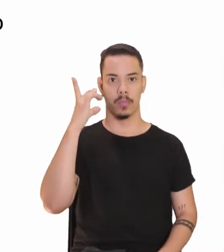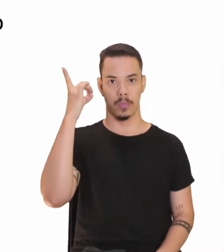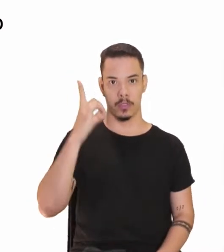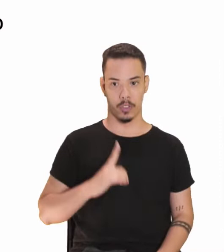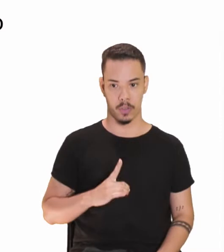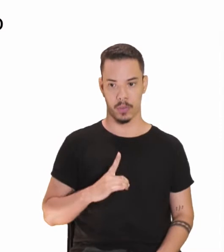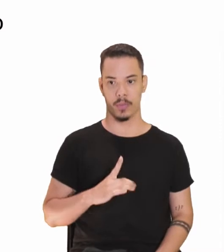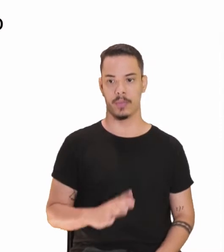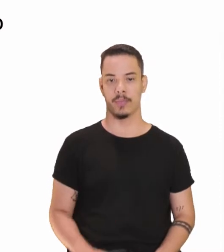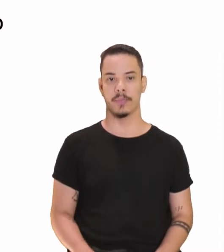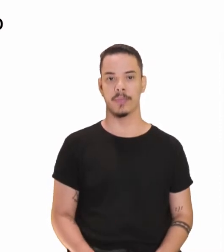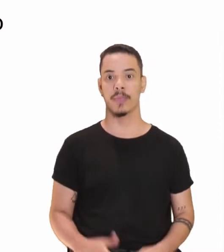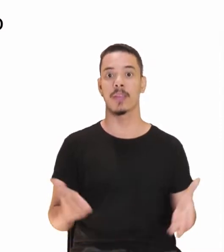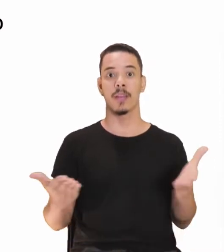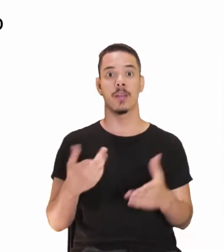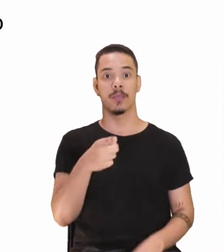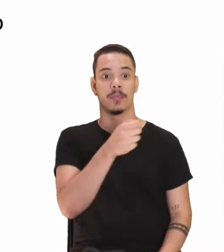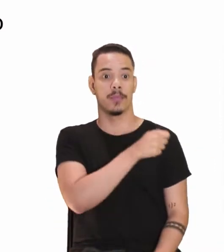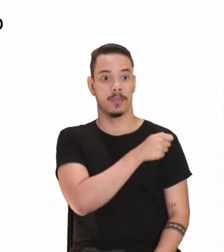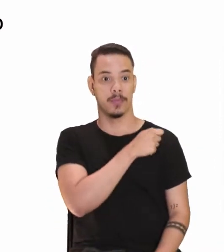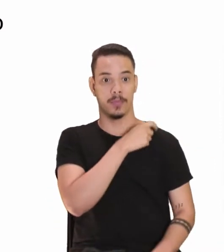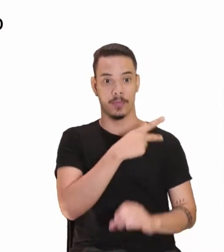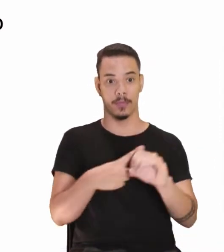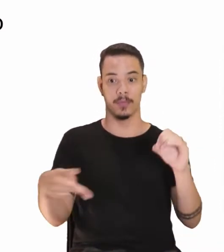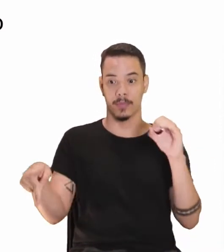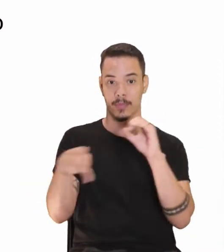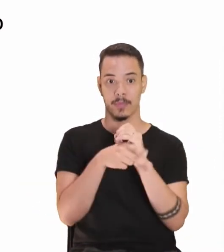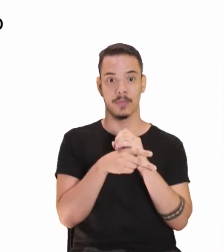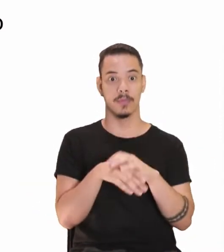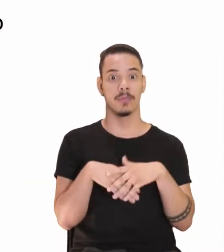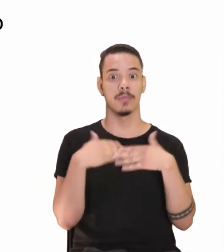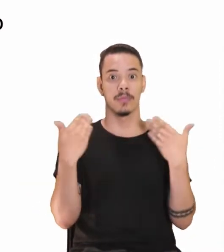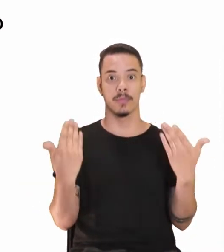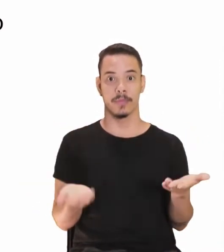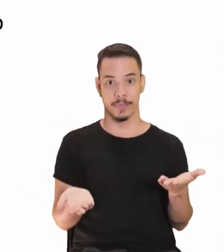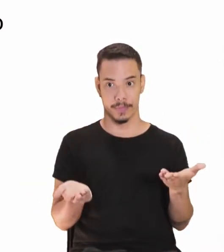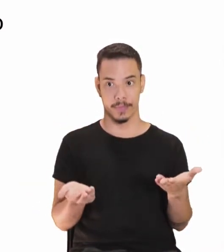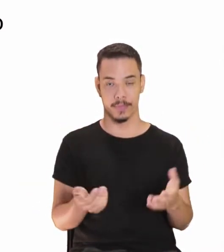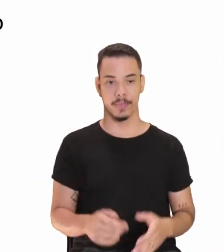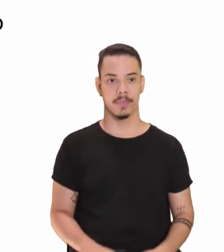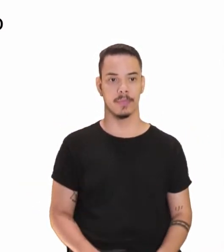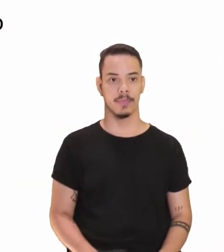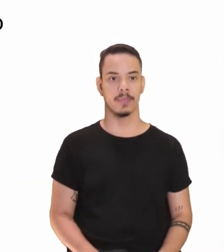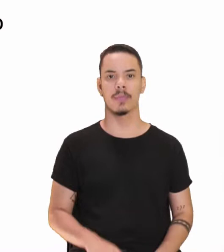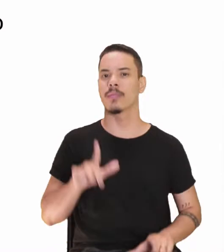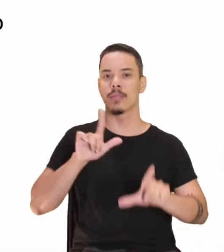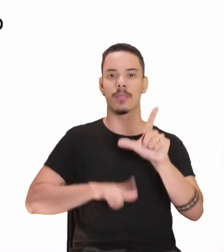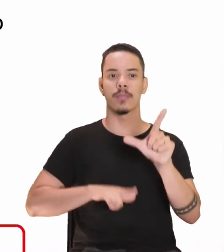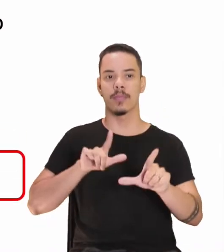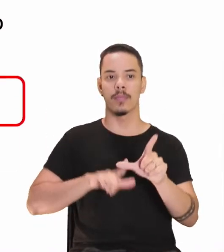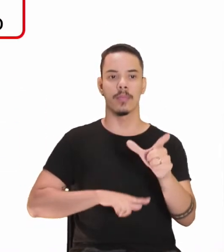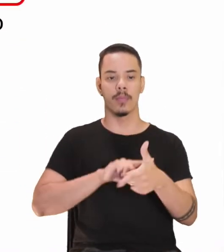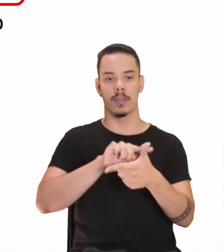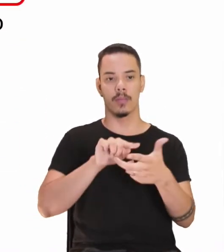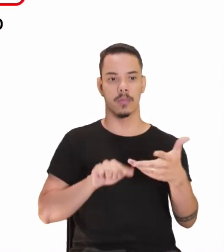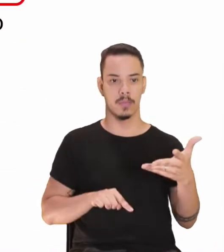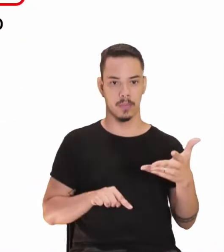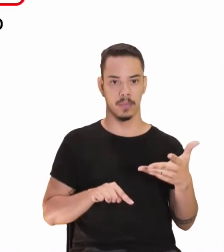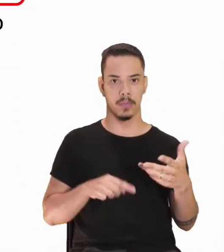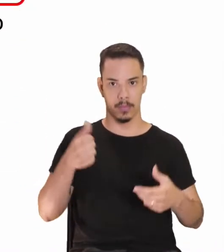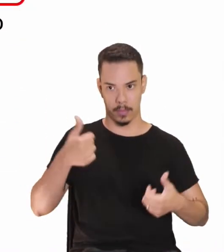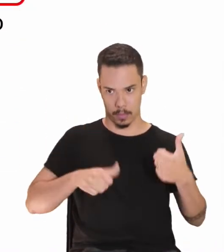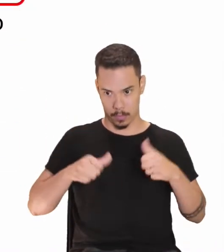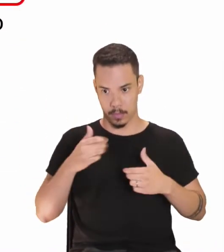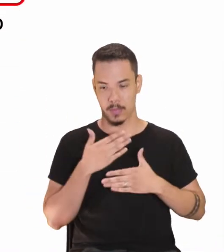E agora, estudante da NASA, vamos lá. Qual foi o X da questão? Letra A, B, C, D ou E? Analisou